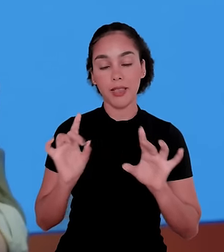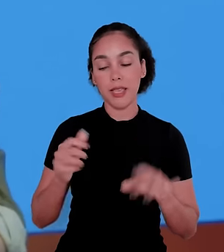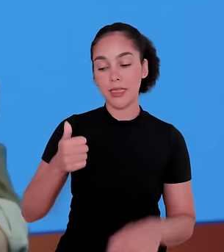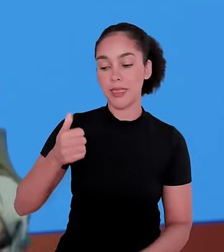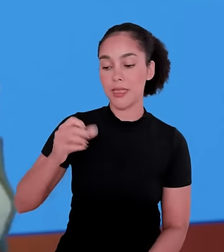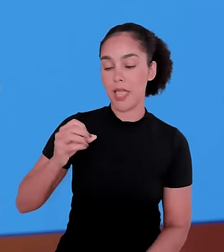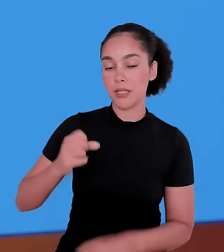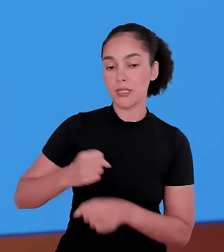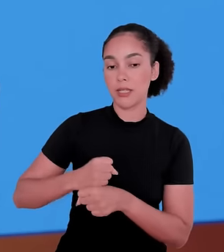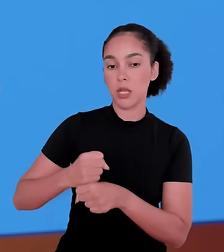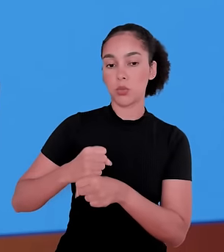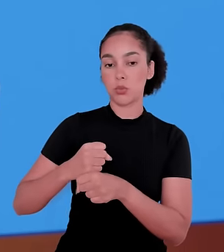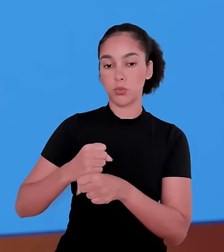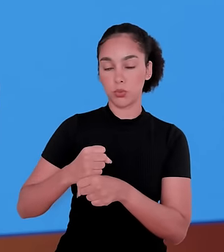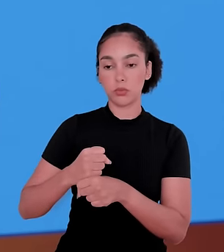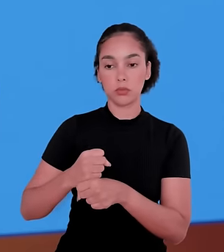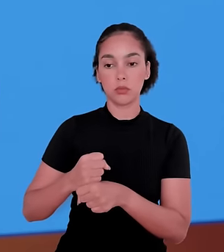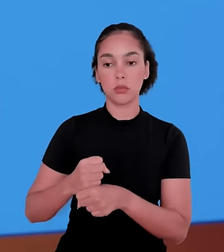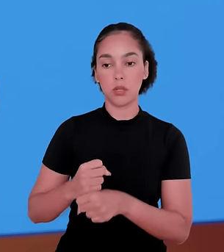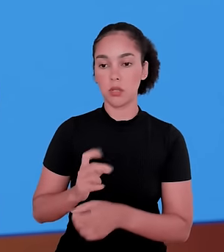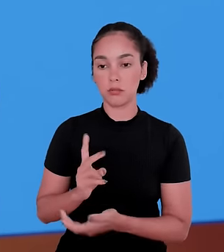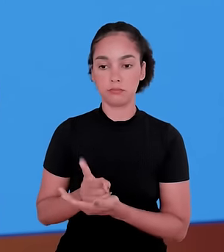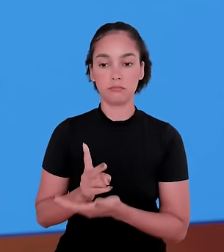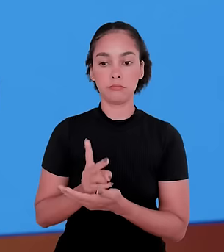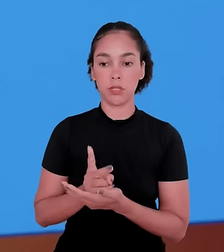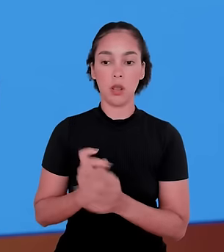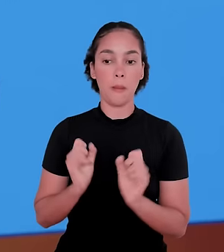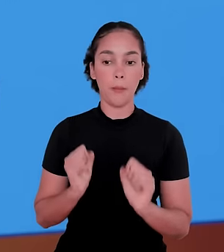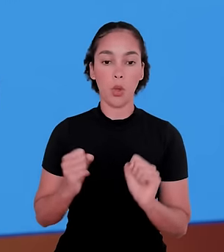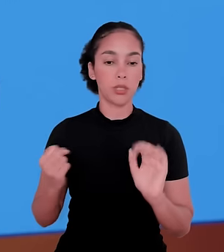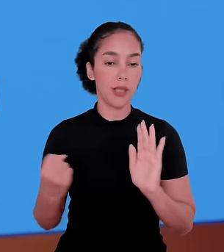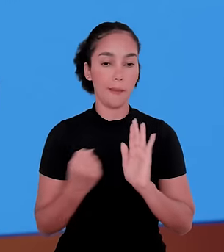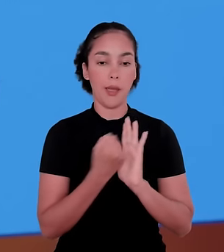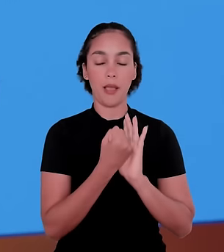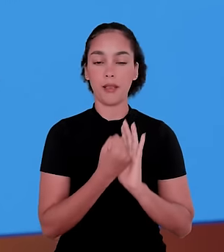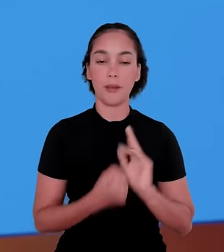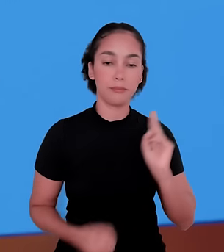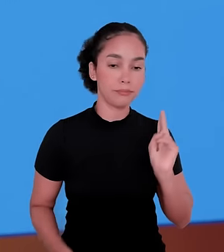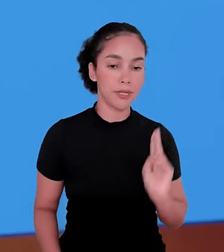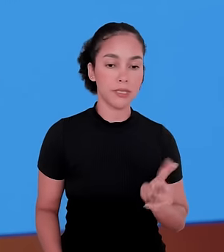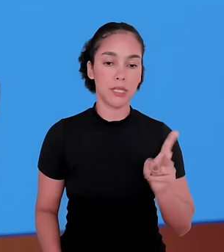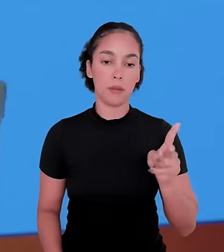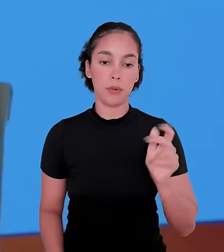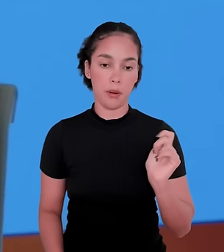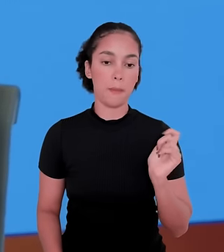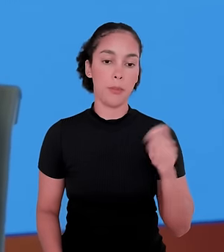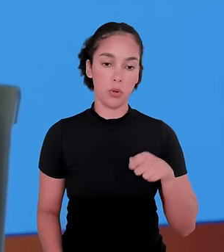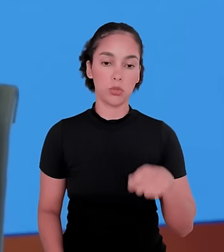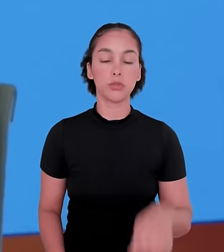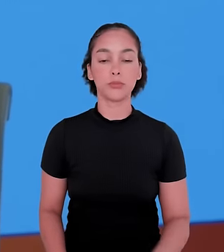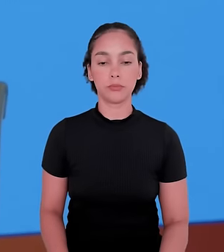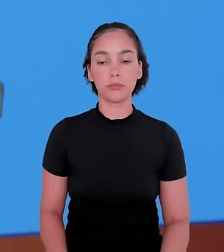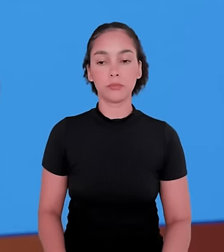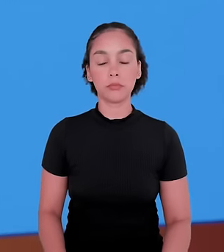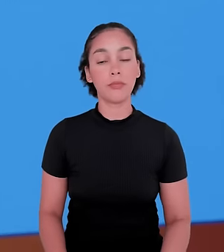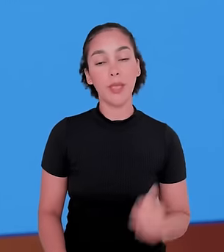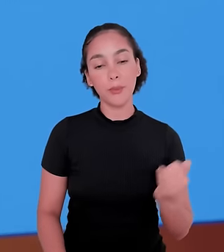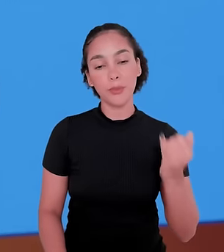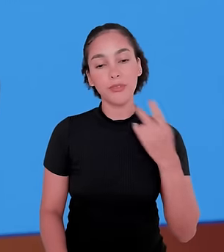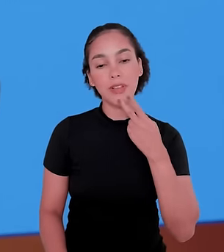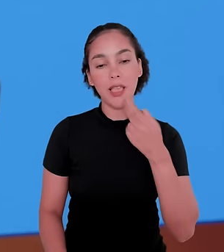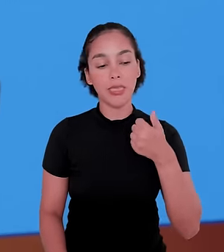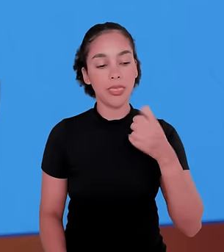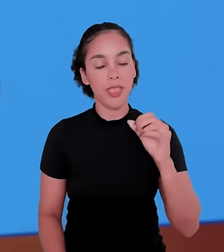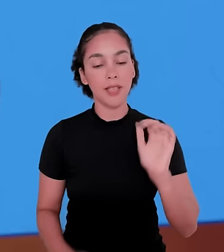anos e são renováveis indefinidamente Você pode ter aquela marca para sempre tá e é importante falar dos 10 anos